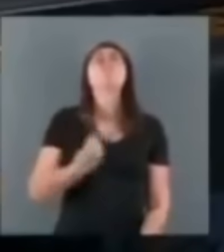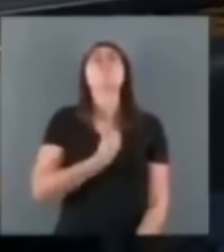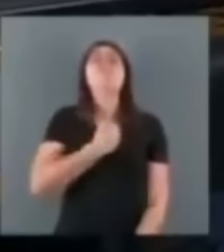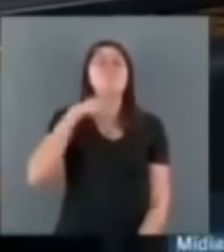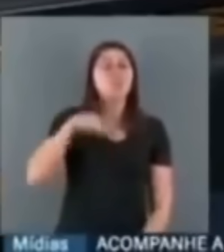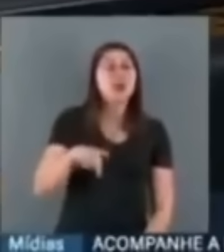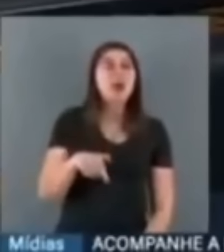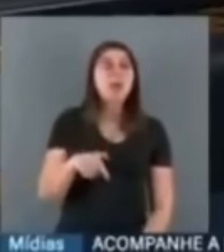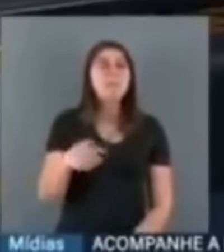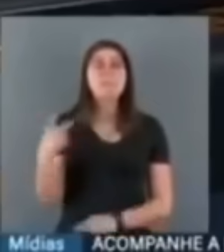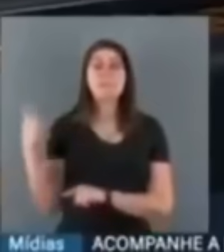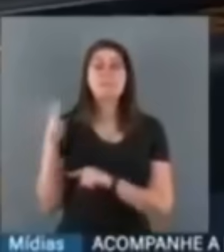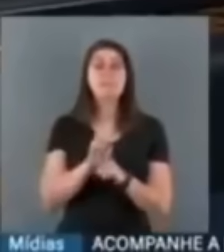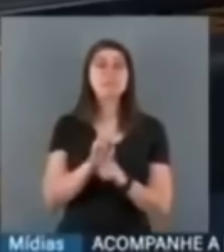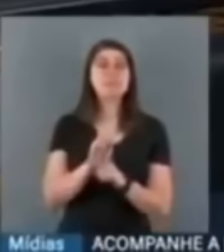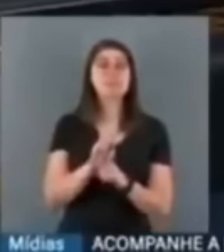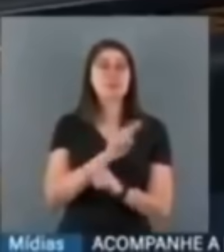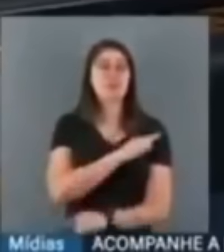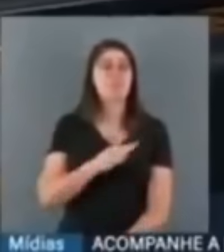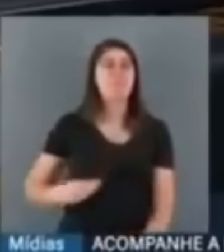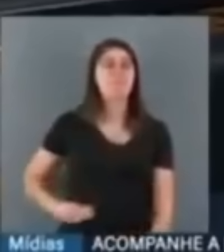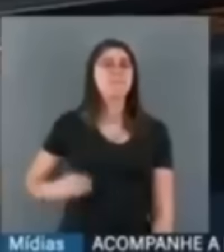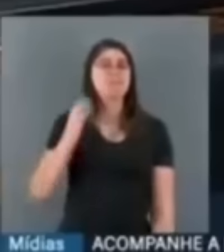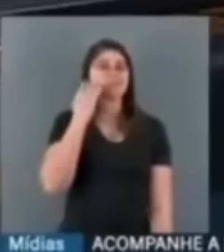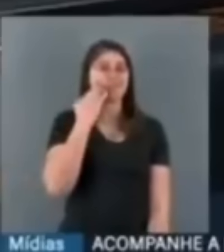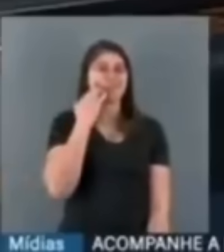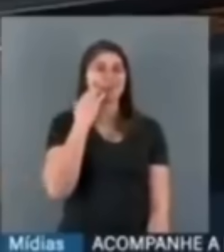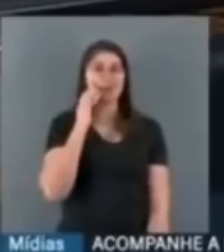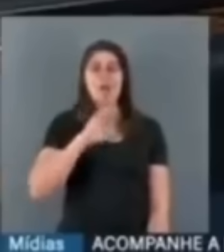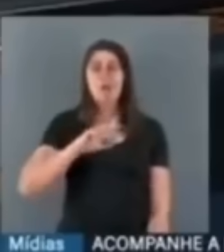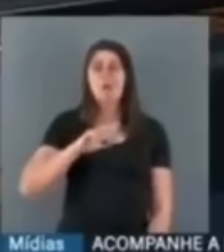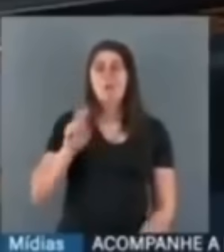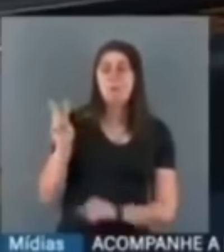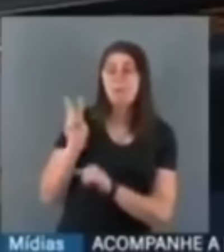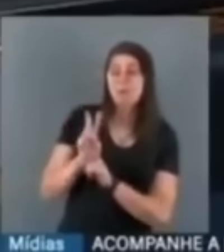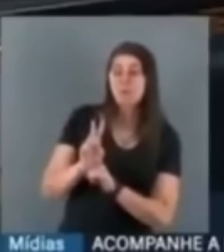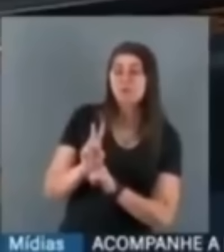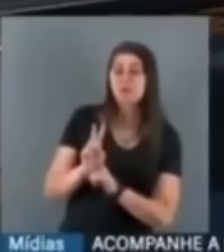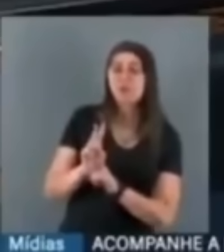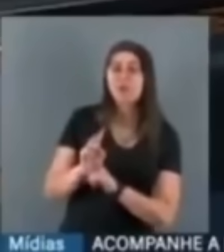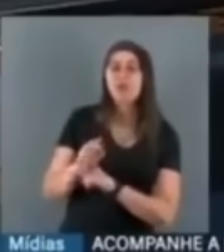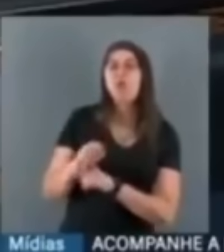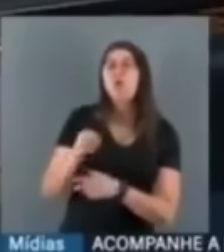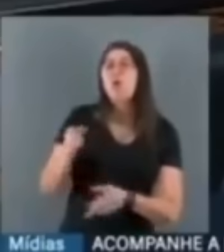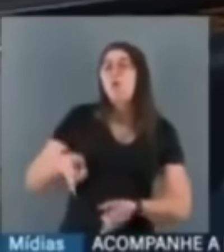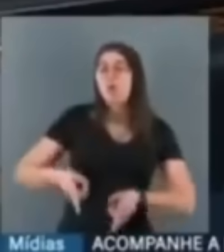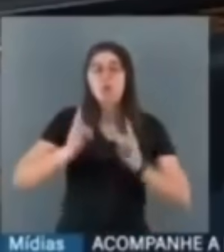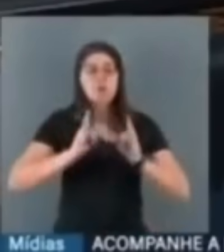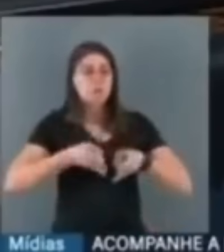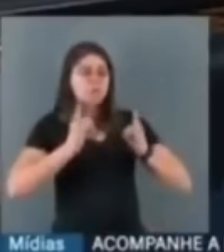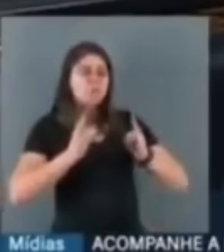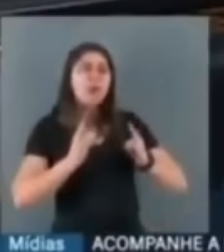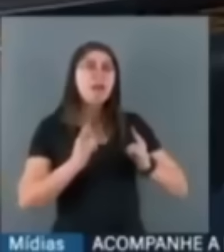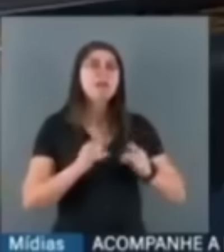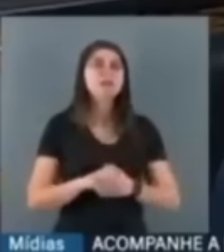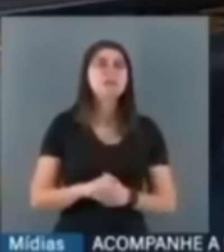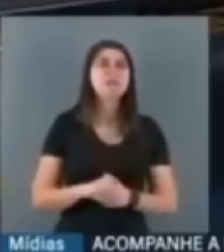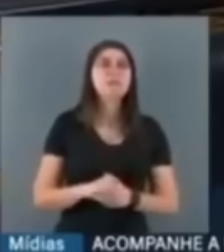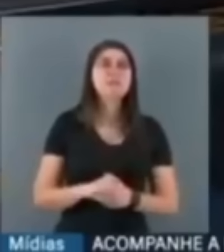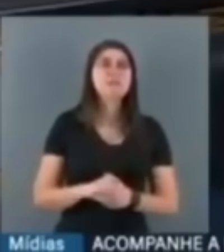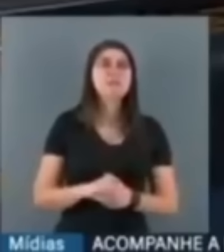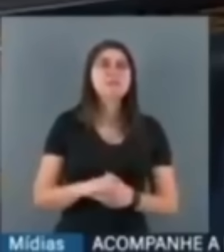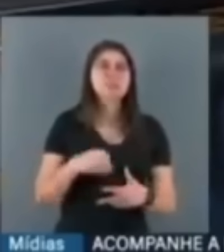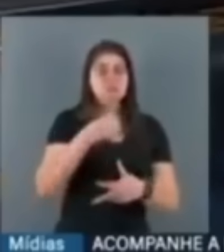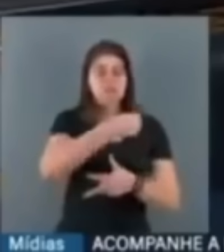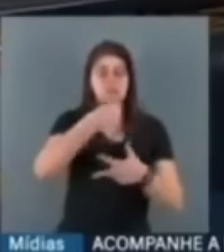de Flávio Dino, e não para proteger patrimônio público, Congresso Nacional, Presidência da República e Supremo Tribunal Federal. E com